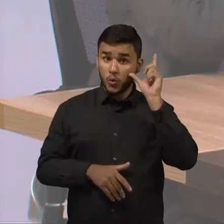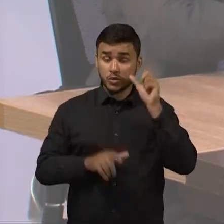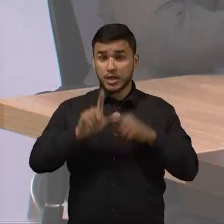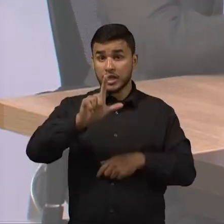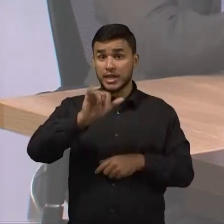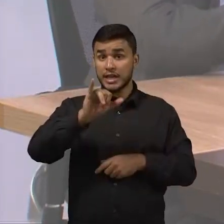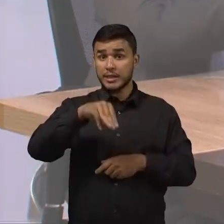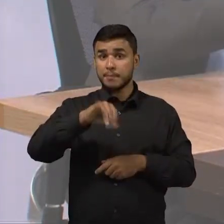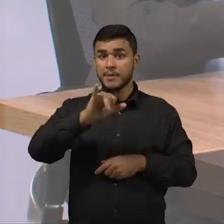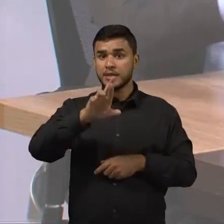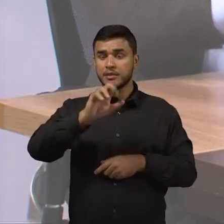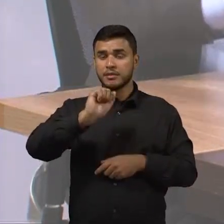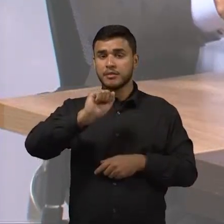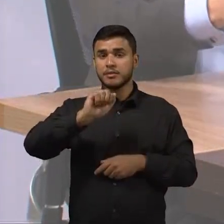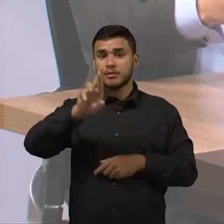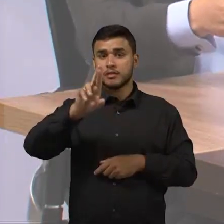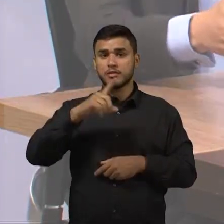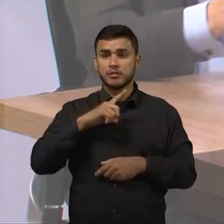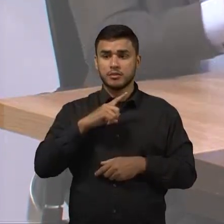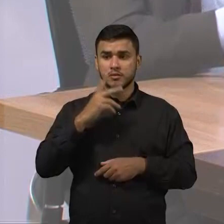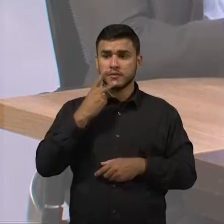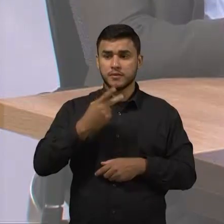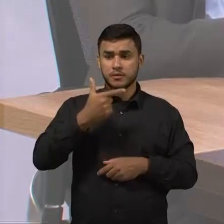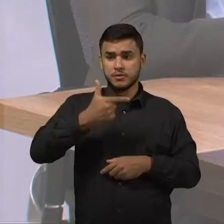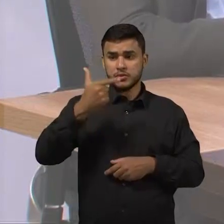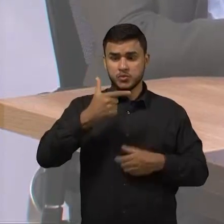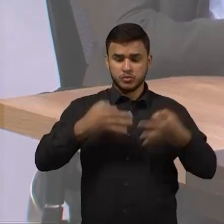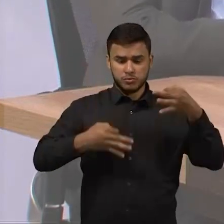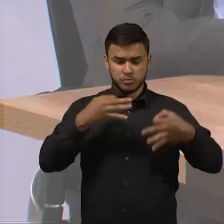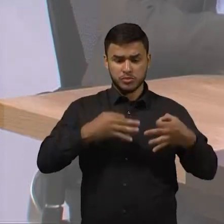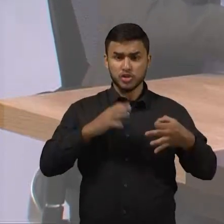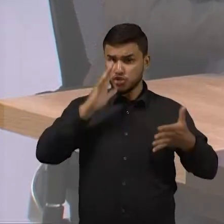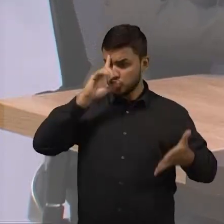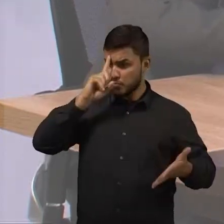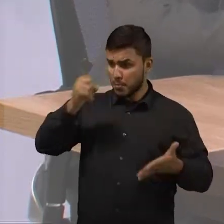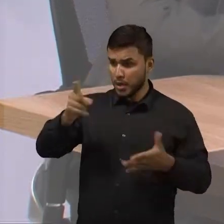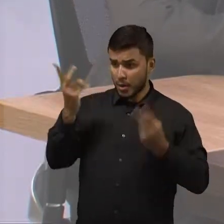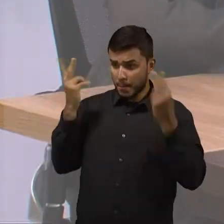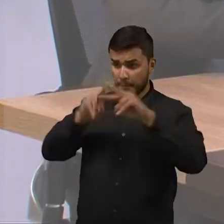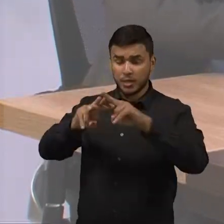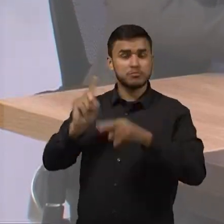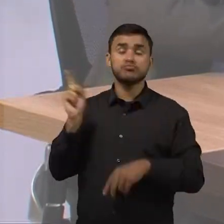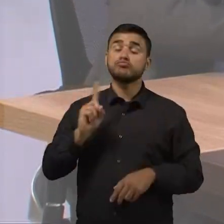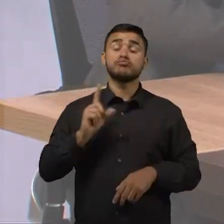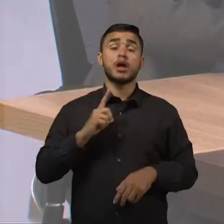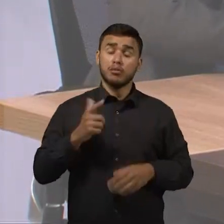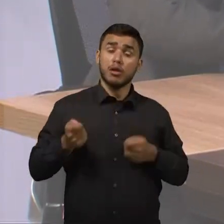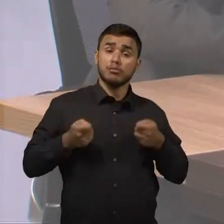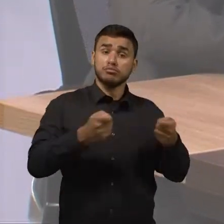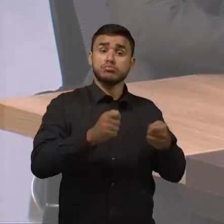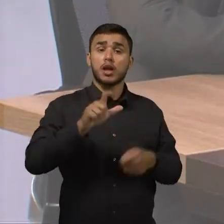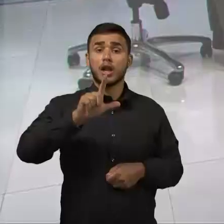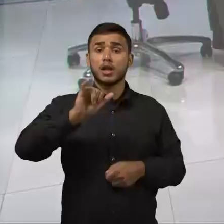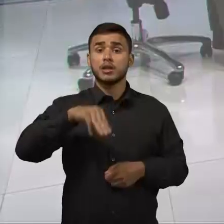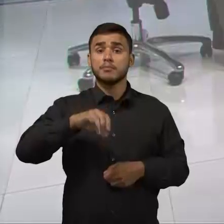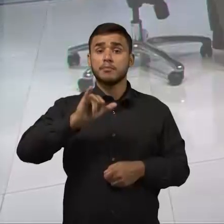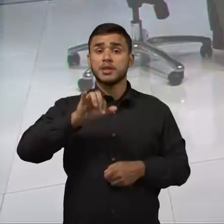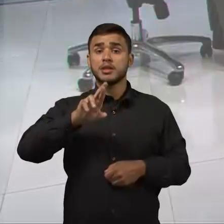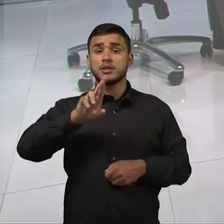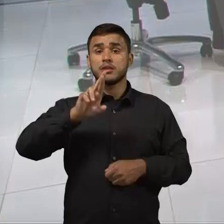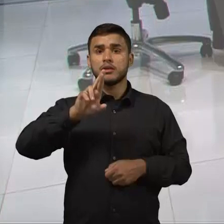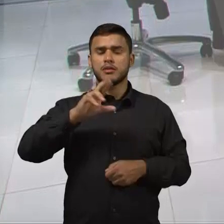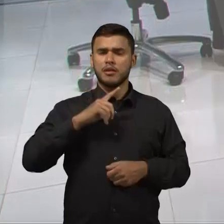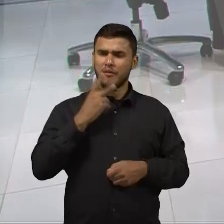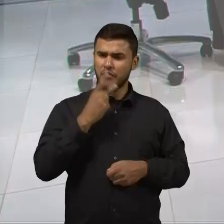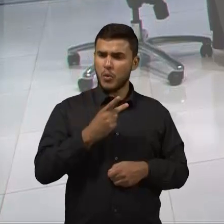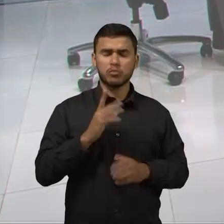ele já está dizendo que a segunda instância não pode cumprir a execução. Quer dizer, ele tem, pela decisão da ADC, que